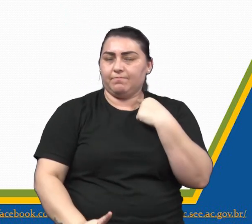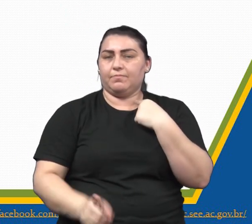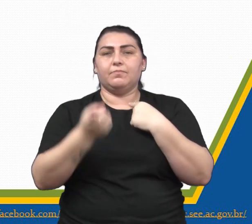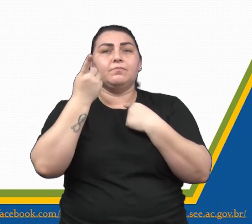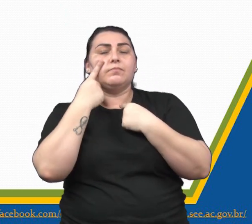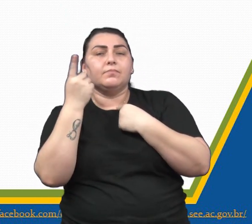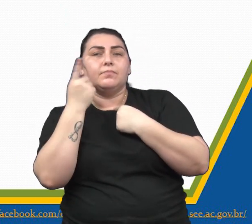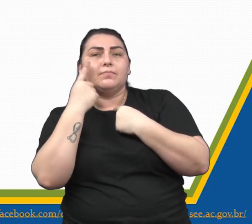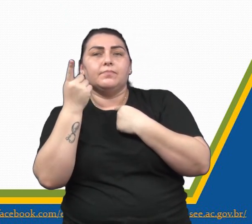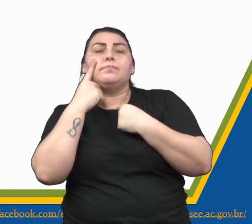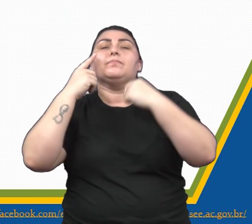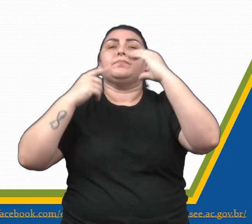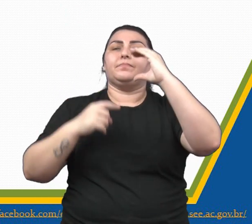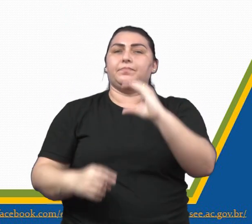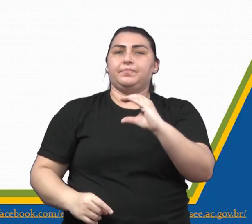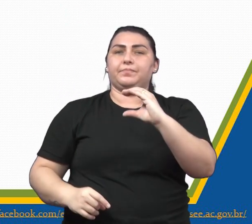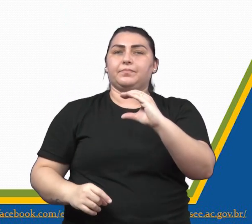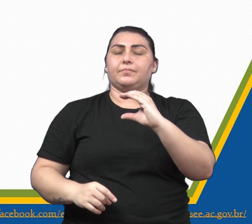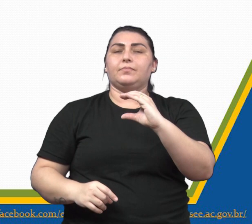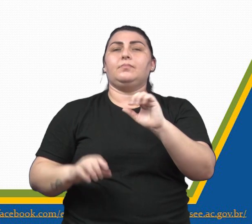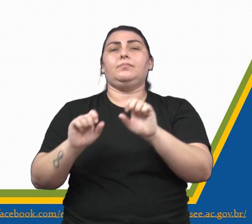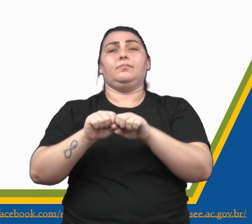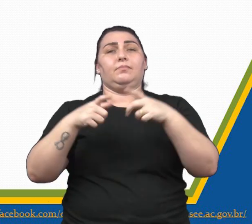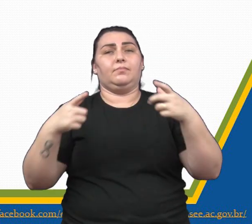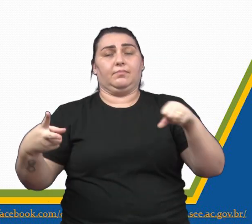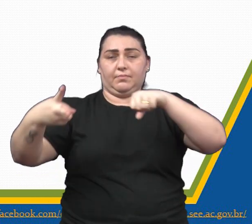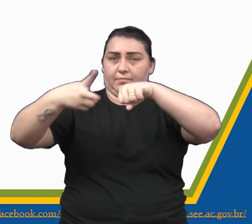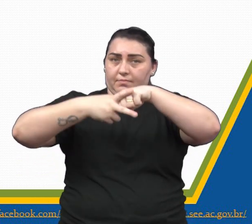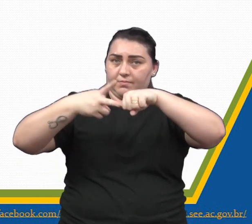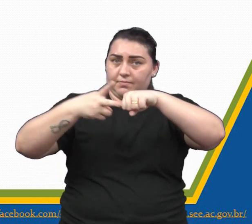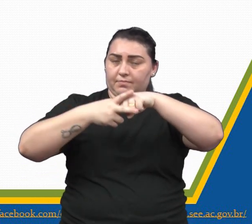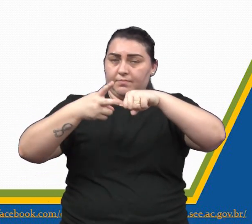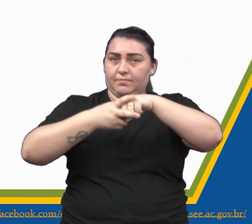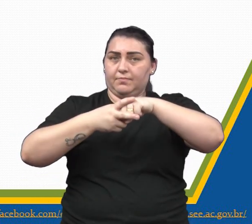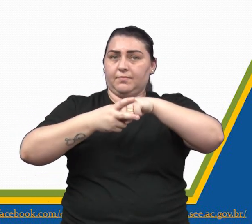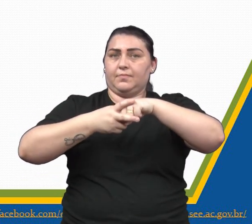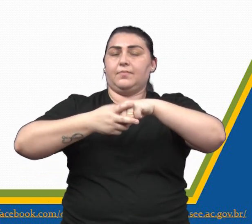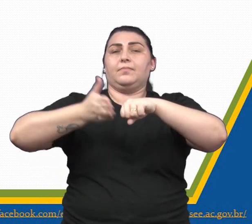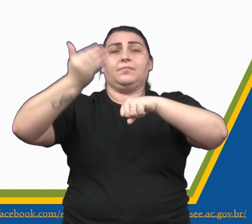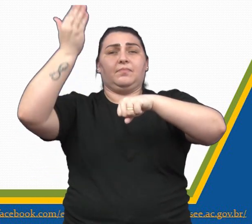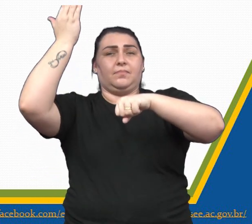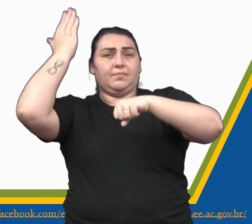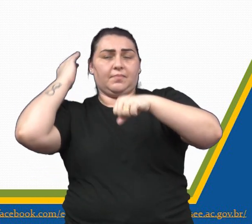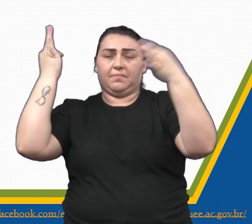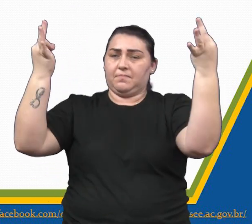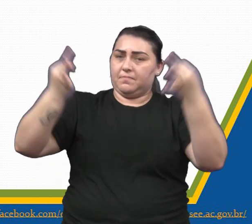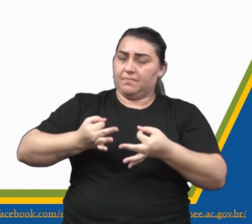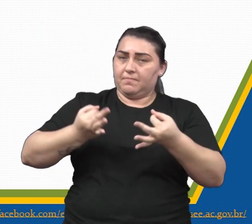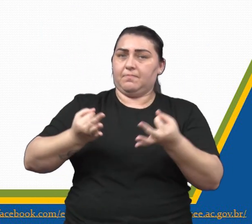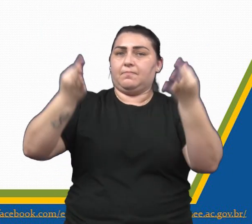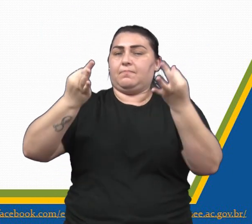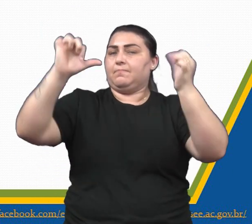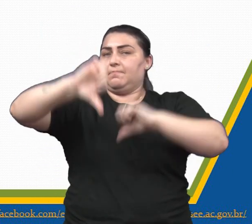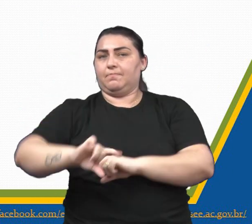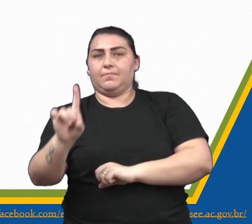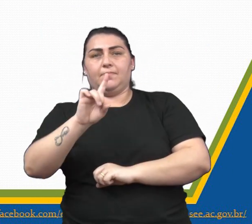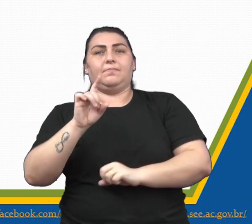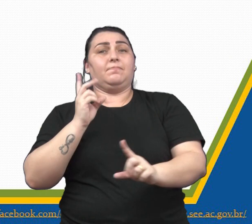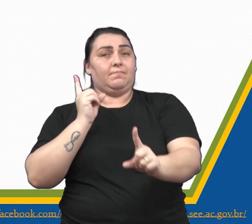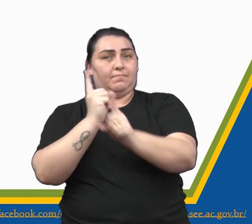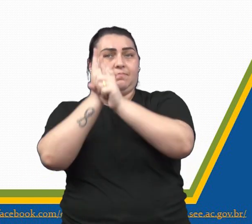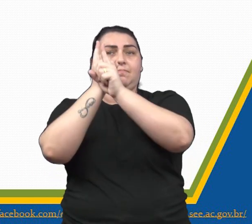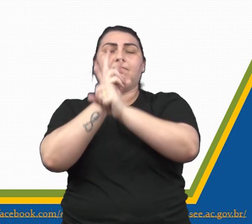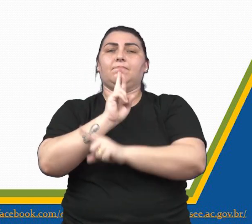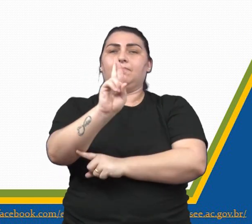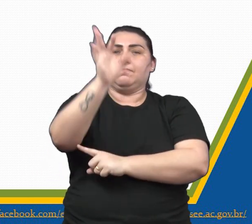Vejamos a alternativa C. A maioria dos verbos no pretérito perfeito e imperfeito. Achamos a resposta